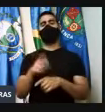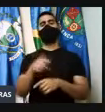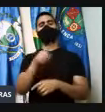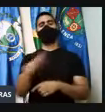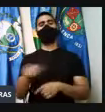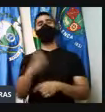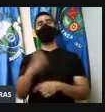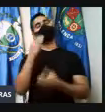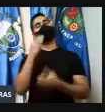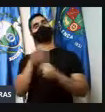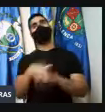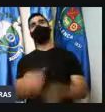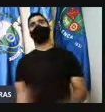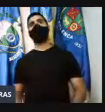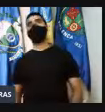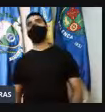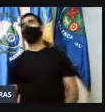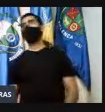noite. Vereador,